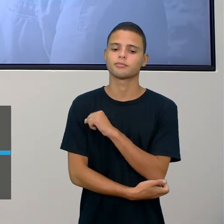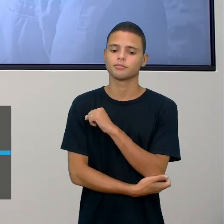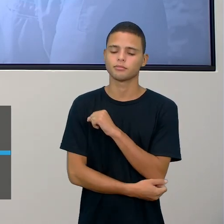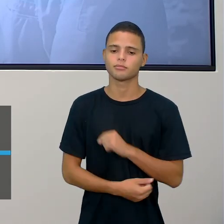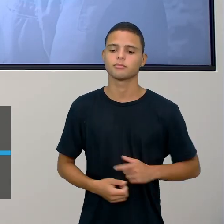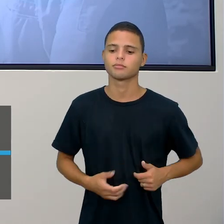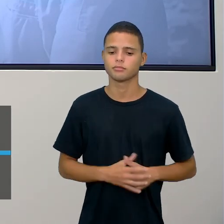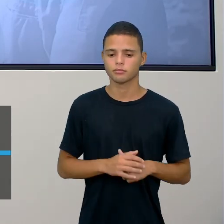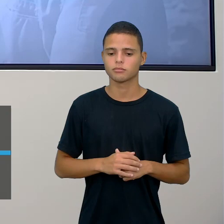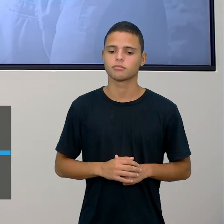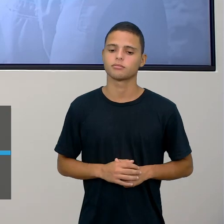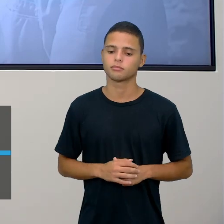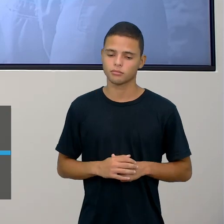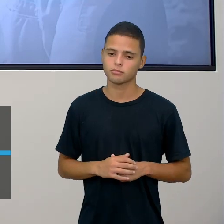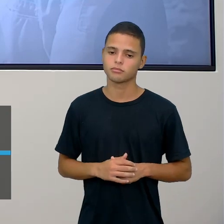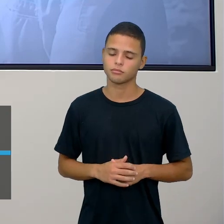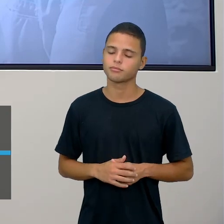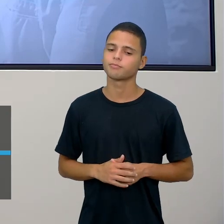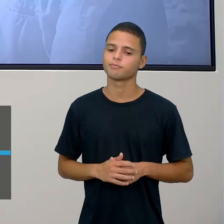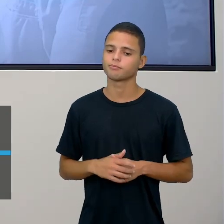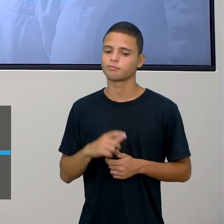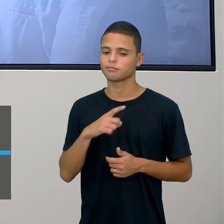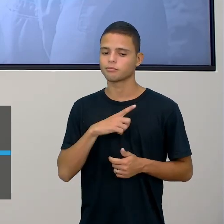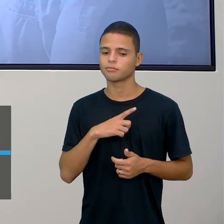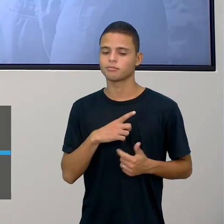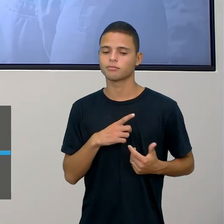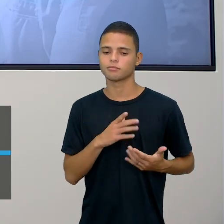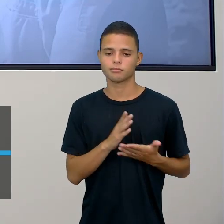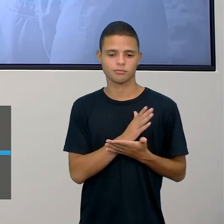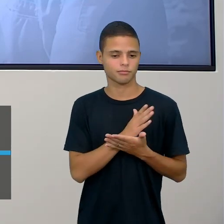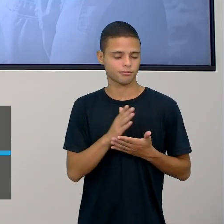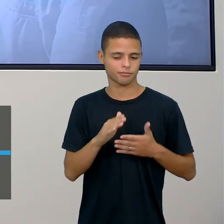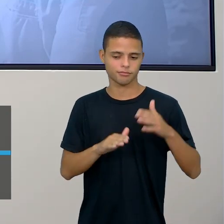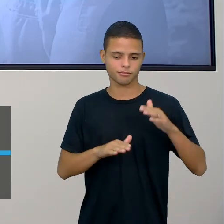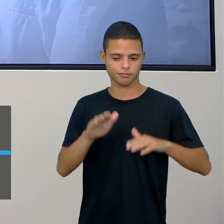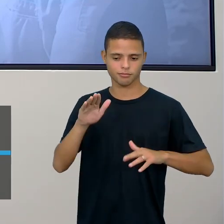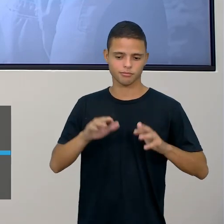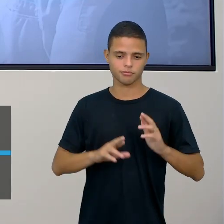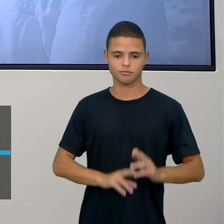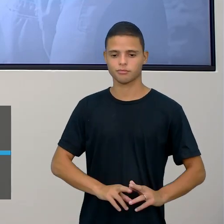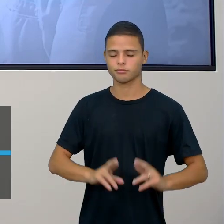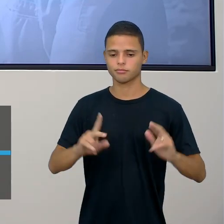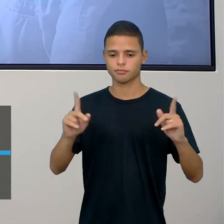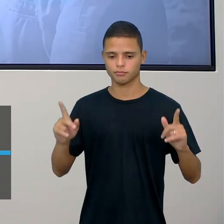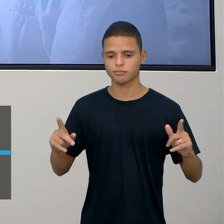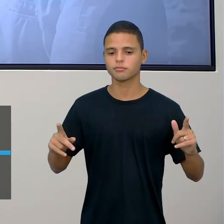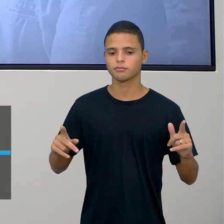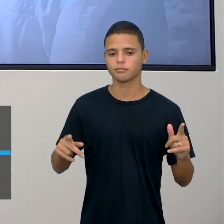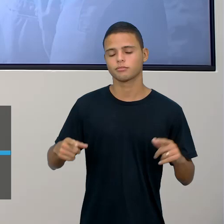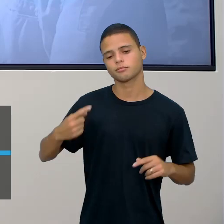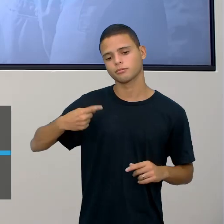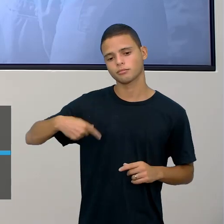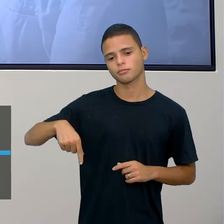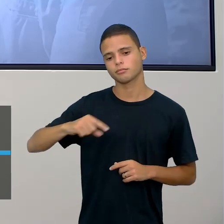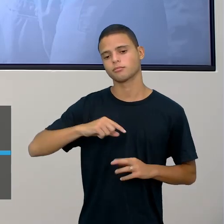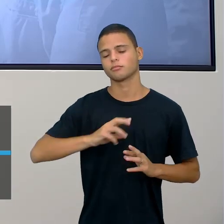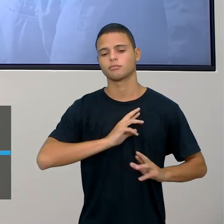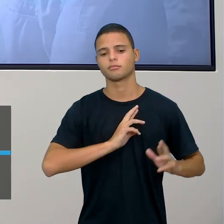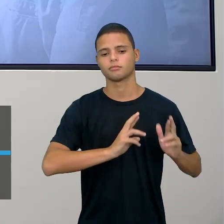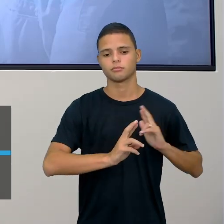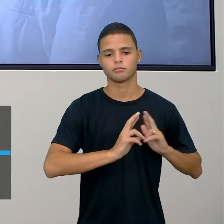Então existem algumas diferenças, né, de hospitalidade nossa com